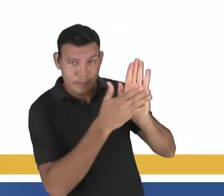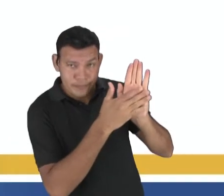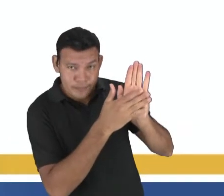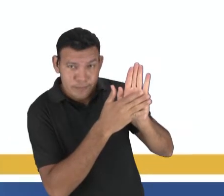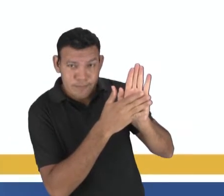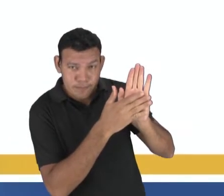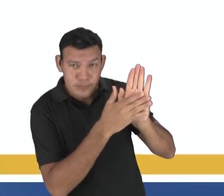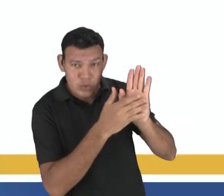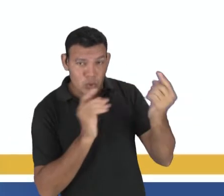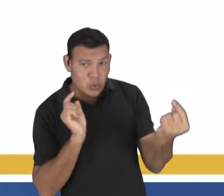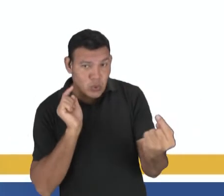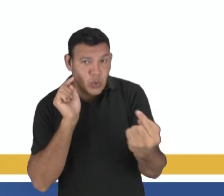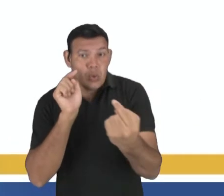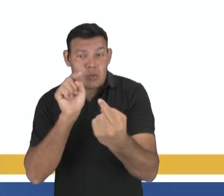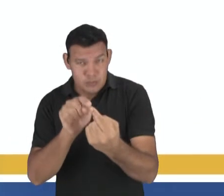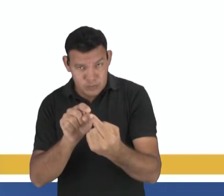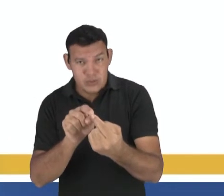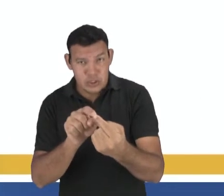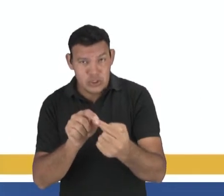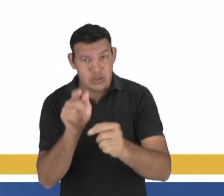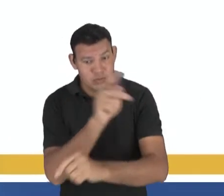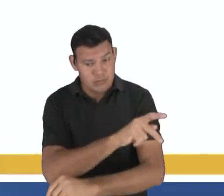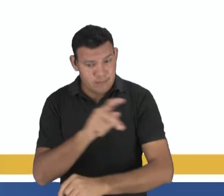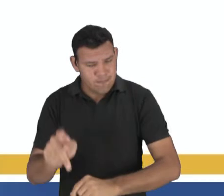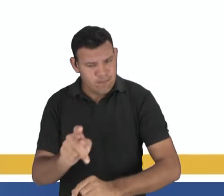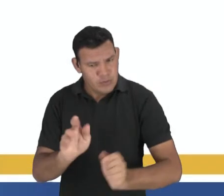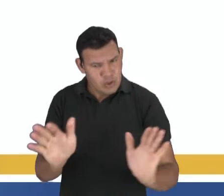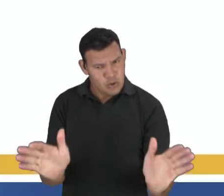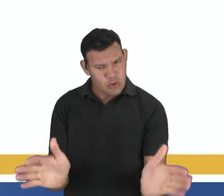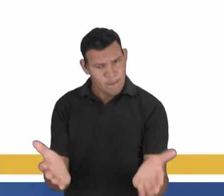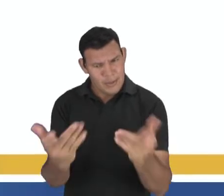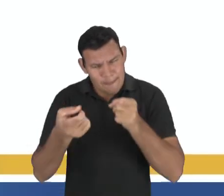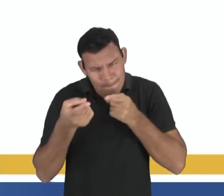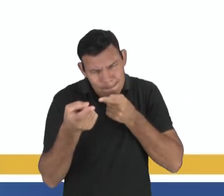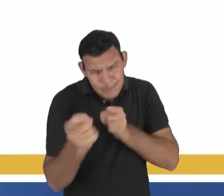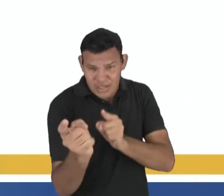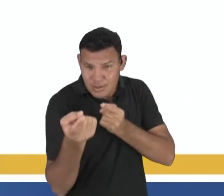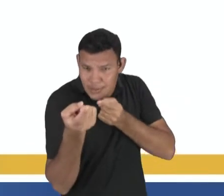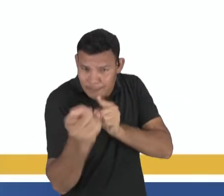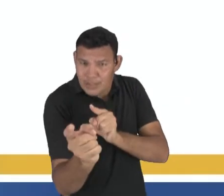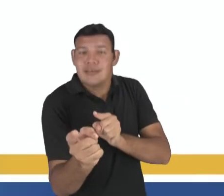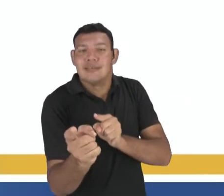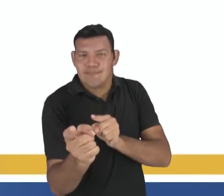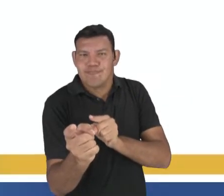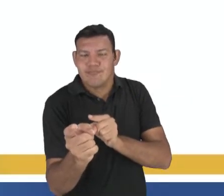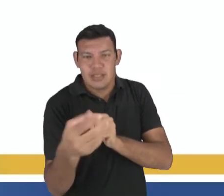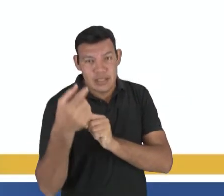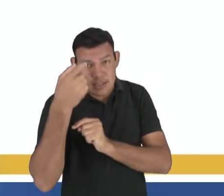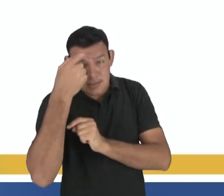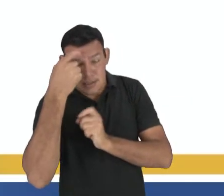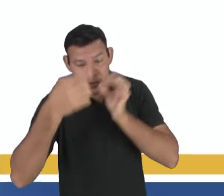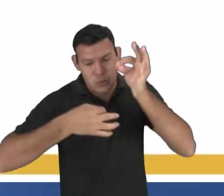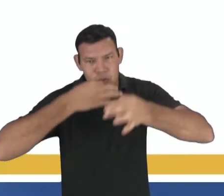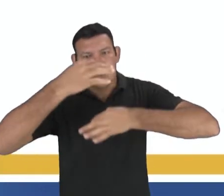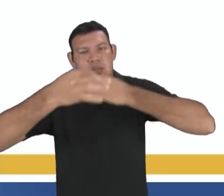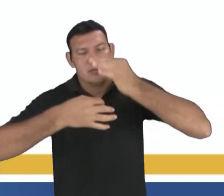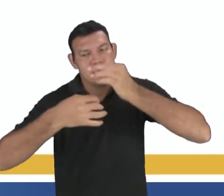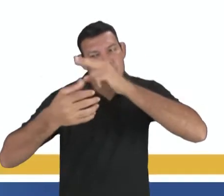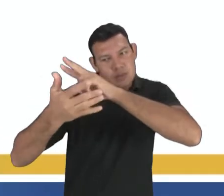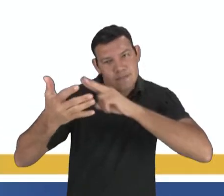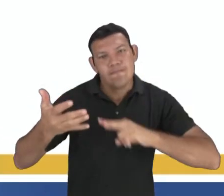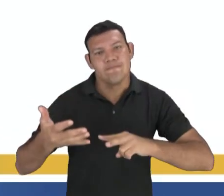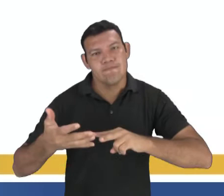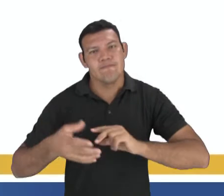nosso propósito é único, nós, professores, despertar cada vez mais a consciência crítica sua como